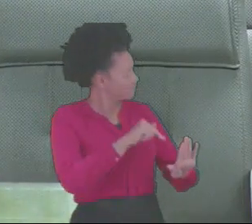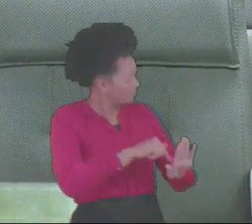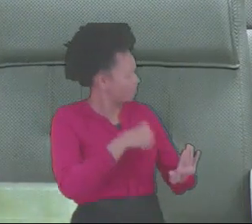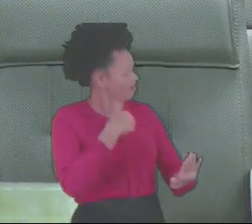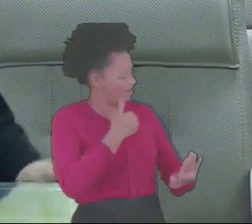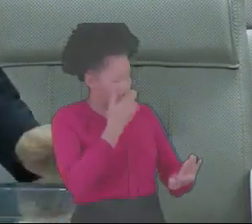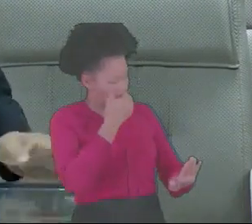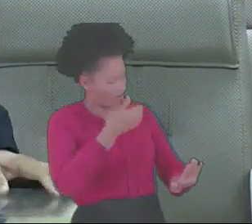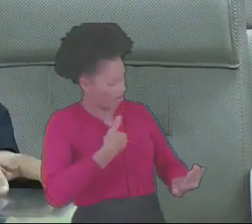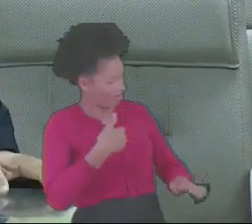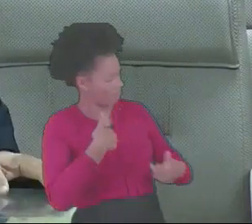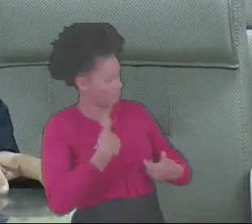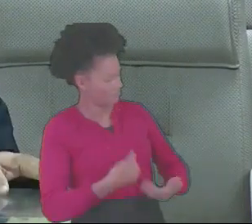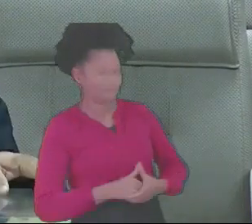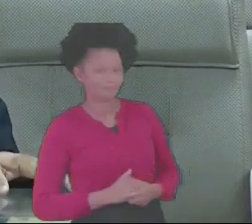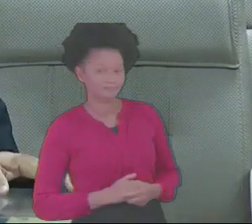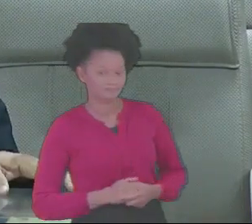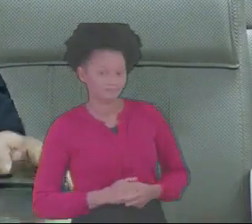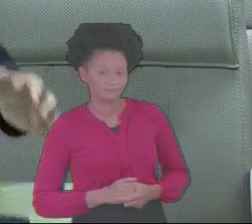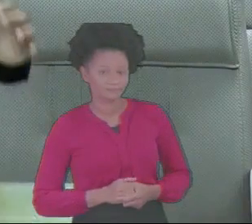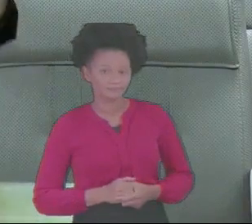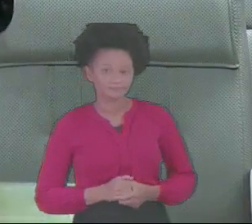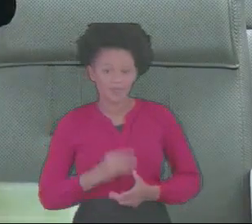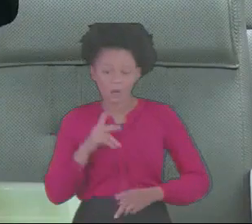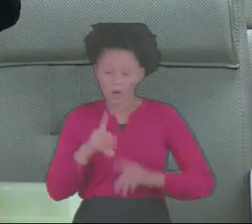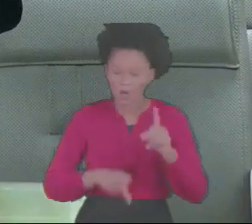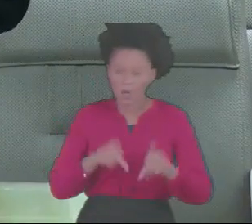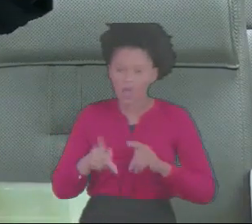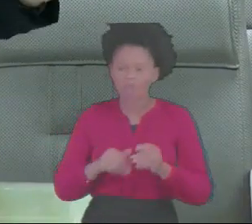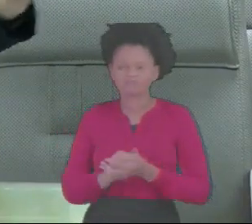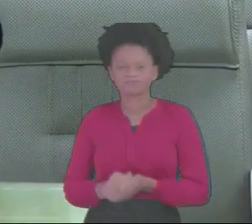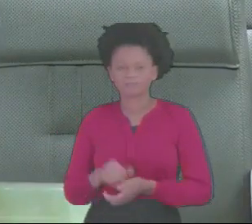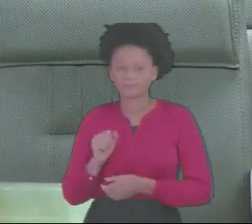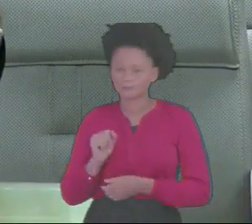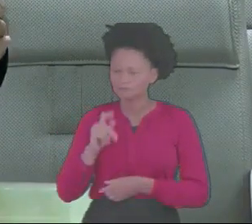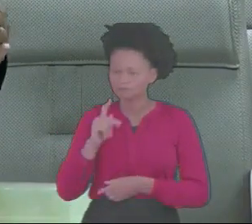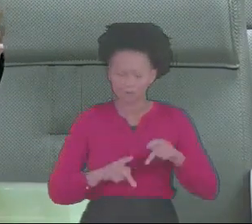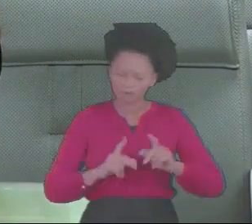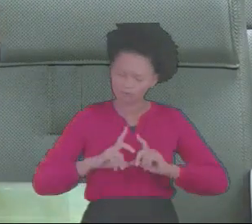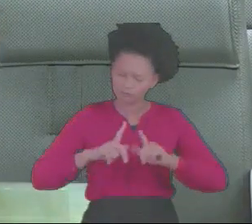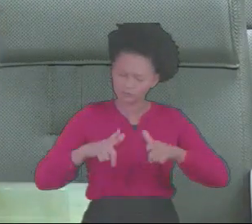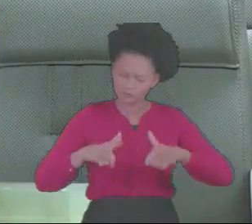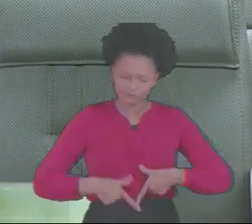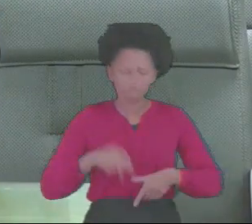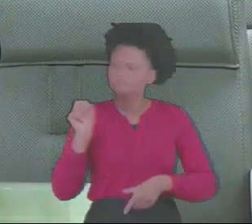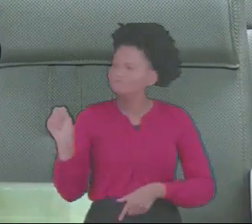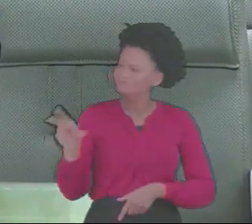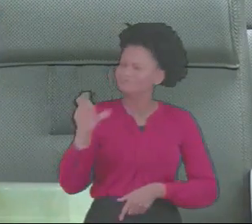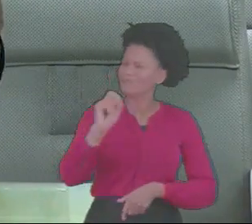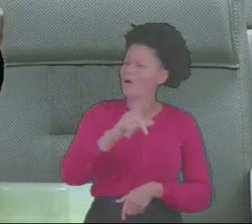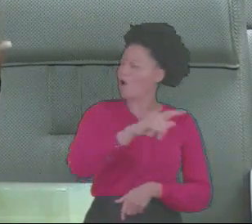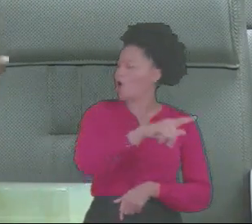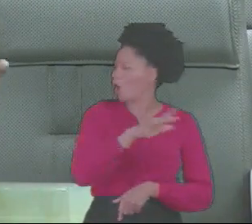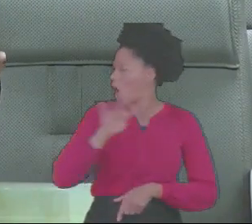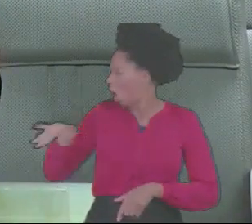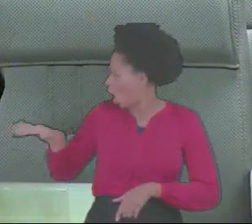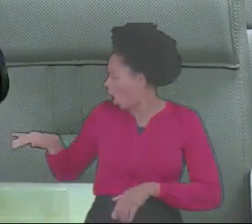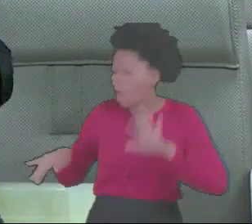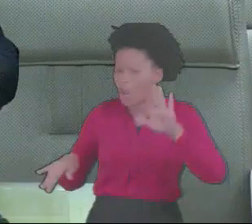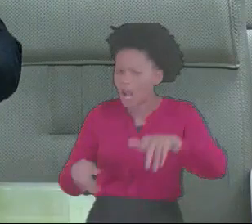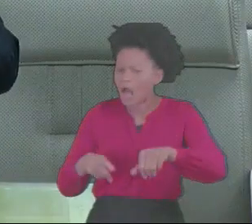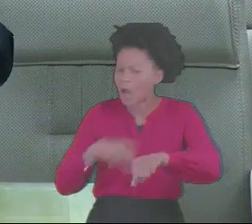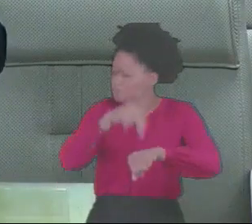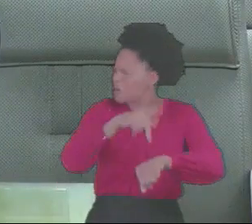me rejeitando e no povo vendo as nações circunvizinhas com rei